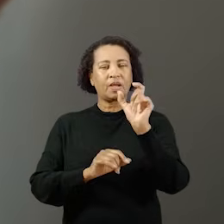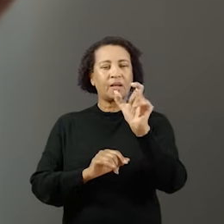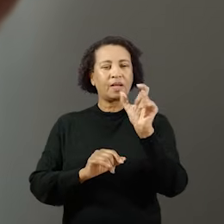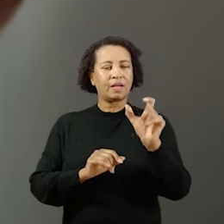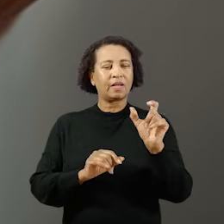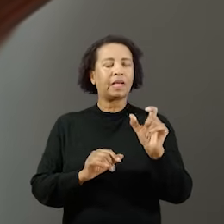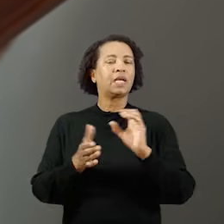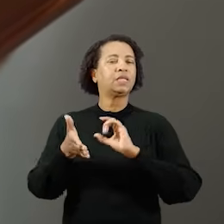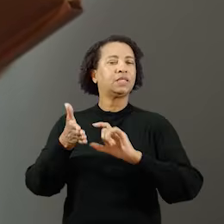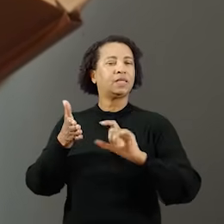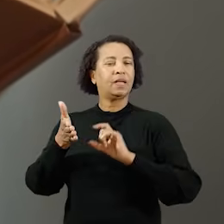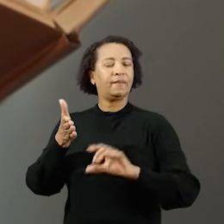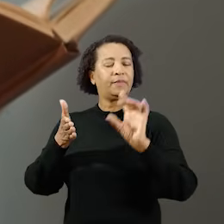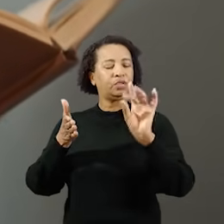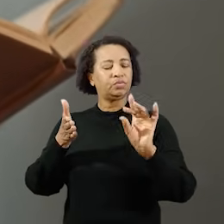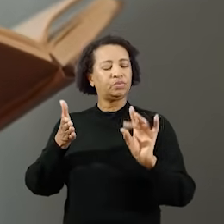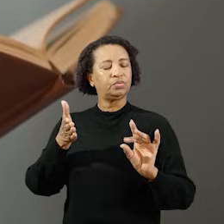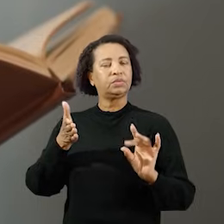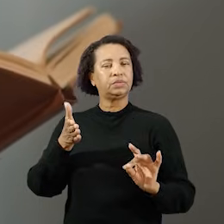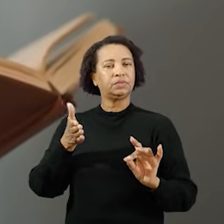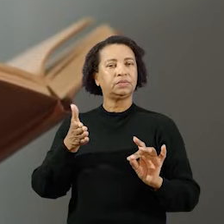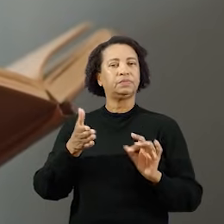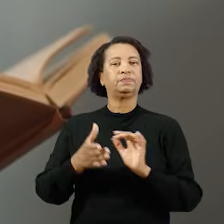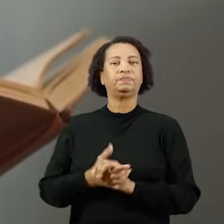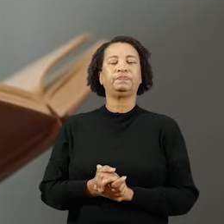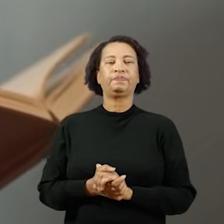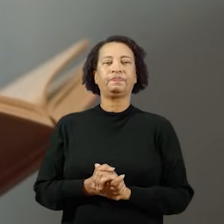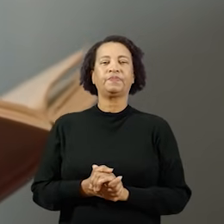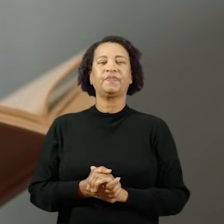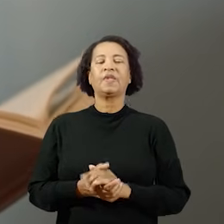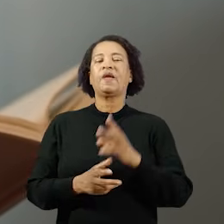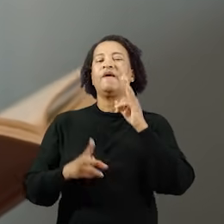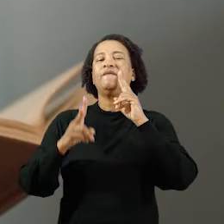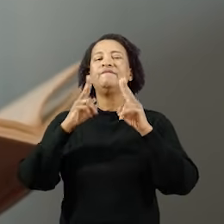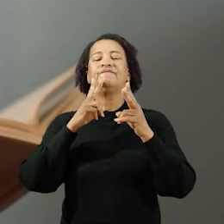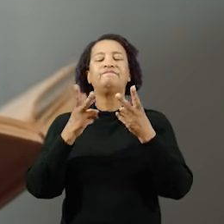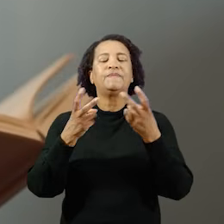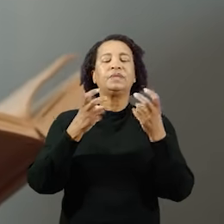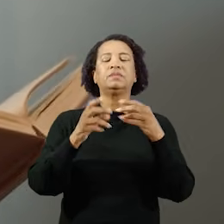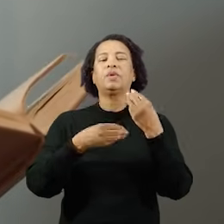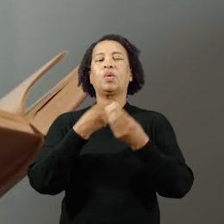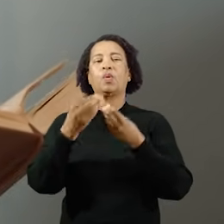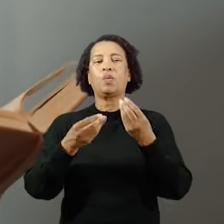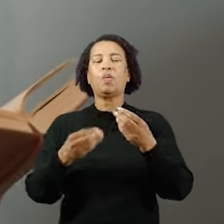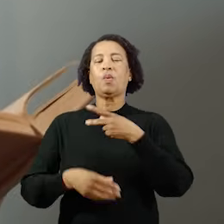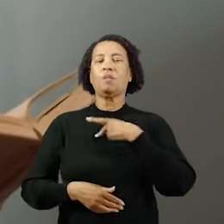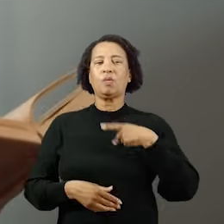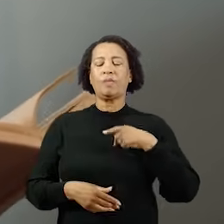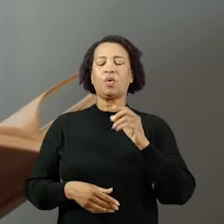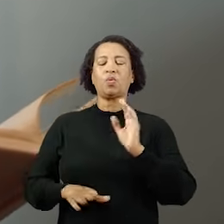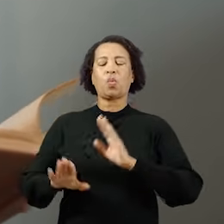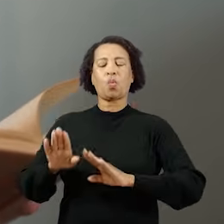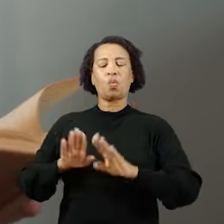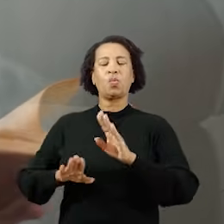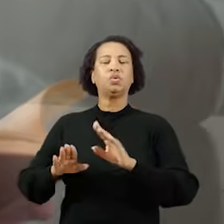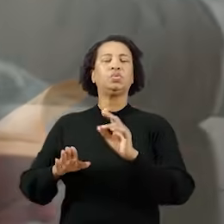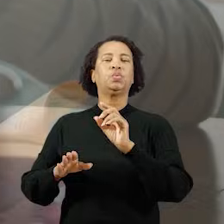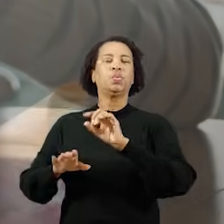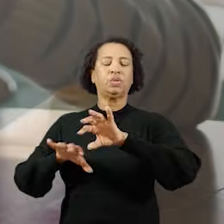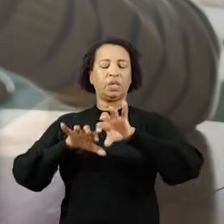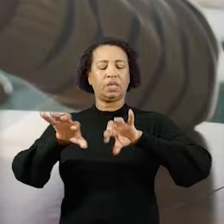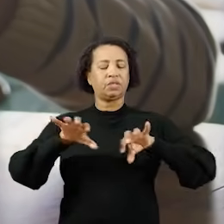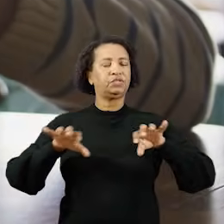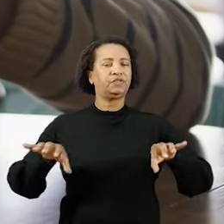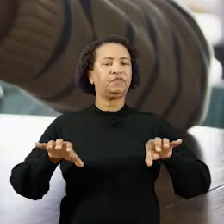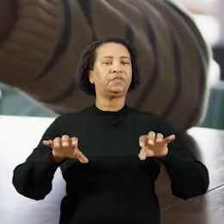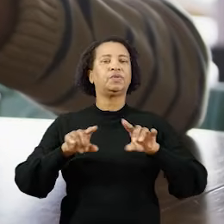capítulo individualmente de maneira detalhada. Veremos como Paulo tratou o problema de divisão, as verdades espirituais que